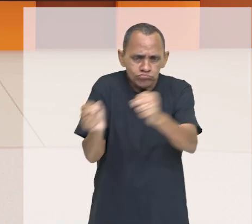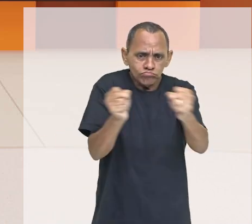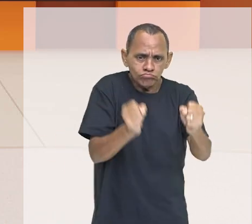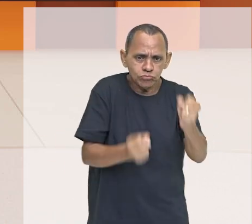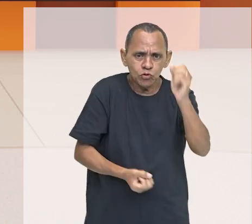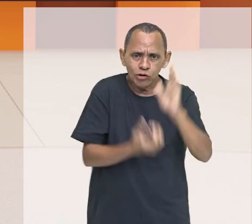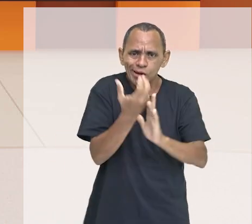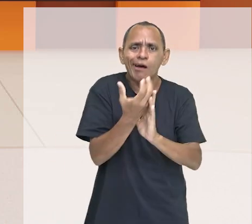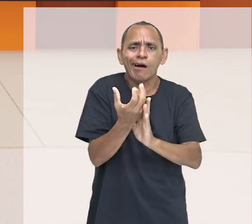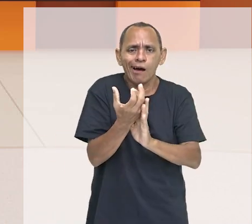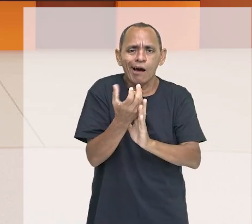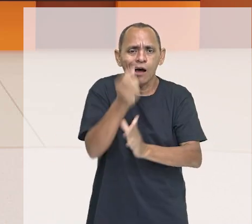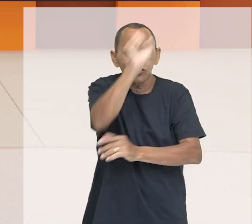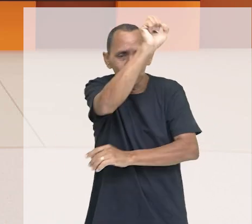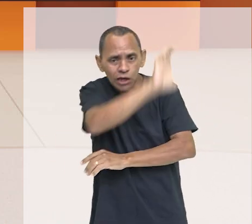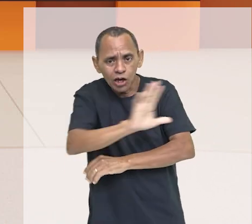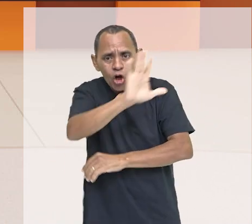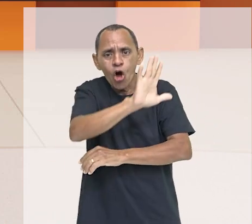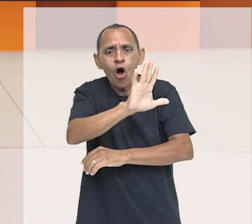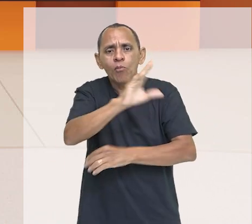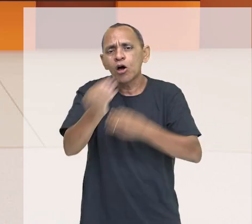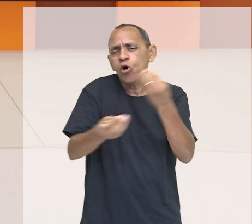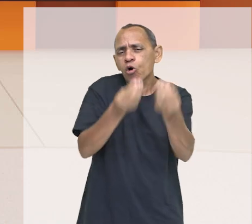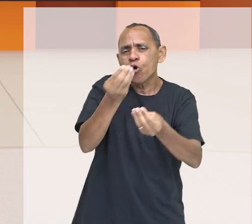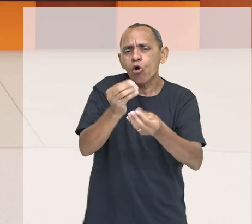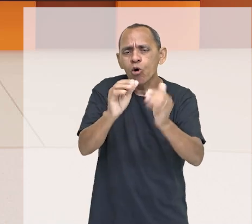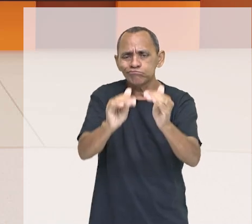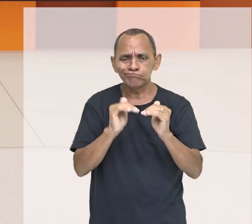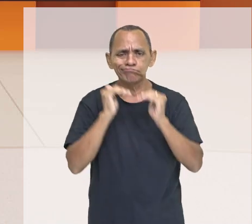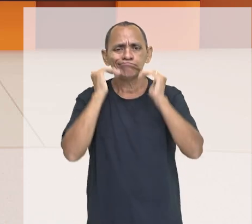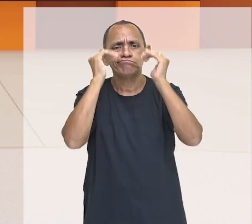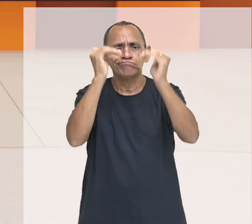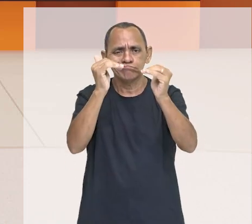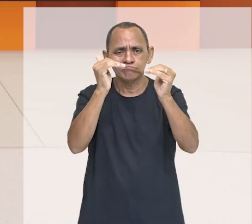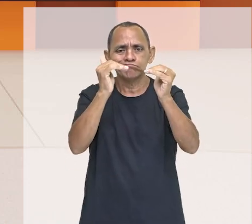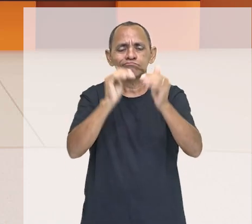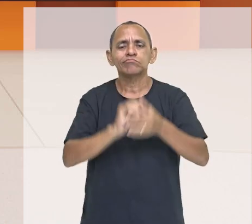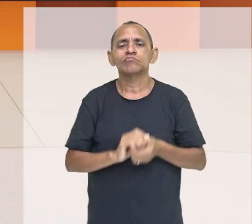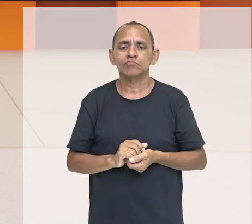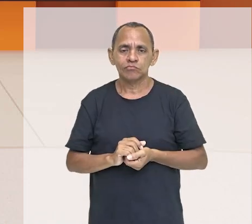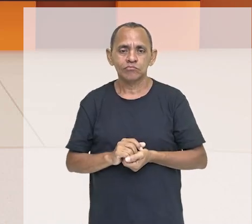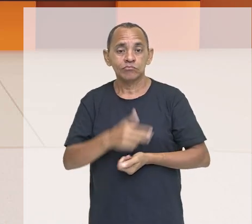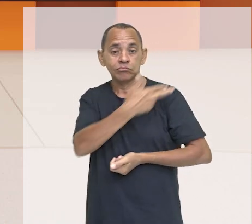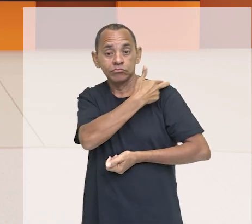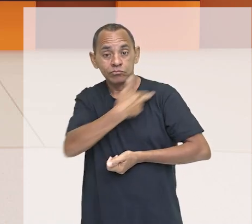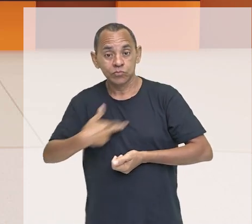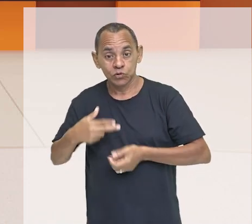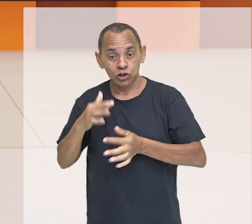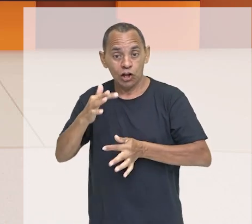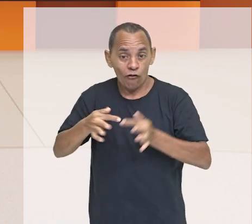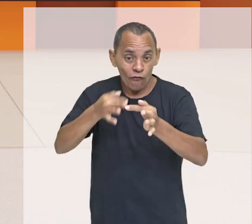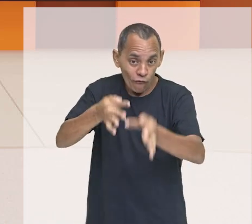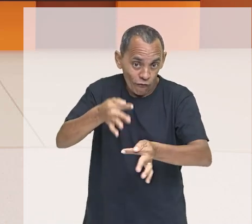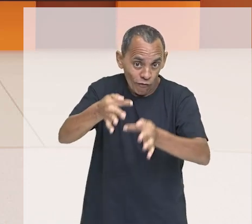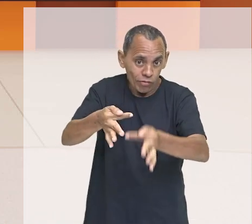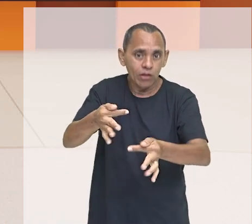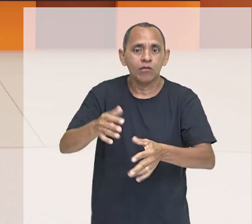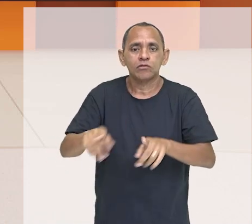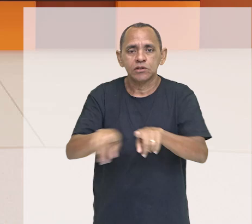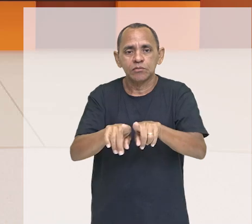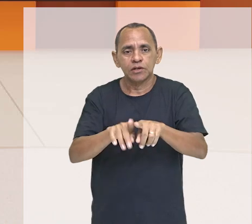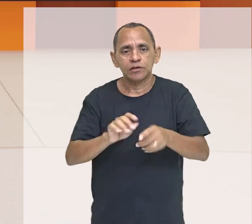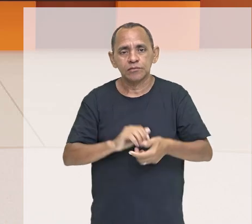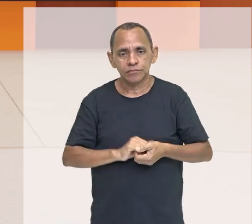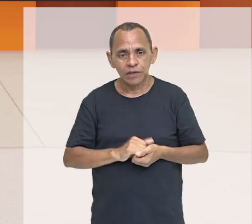representa um modo de organização do poder que surgiu na Europa como meio de superação do